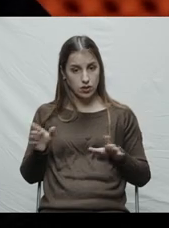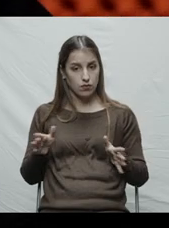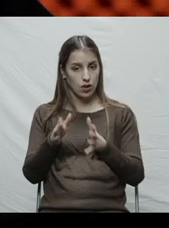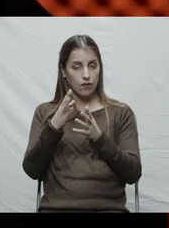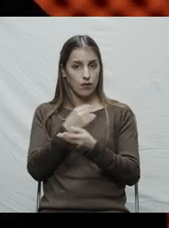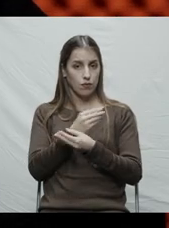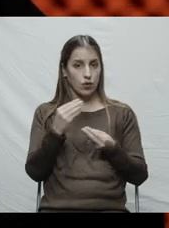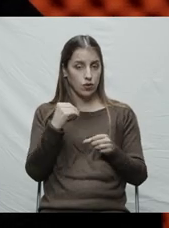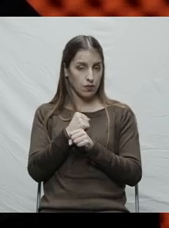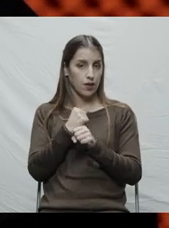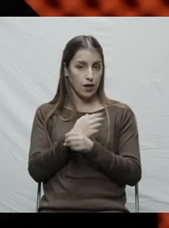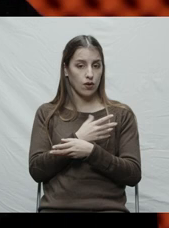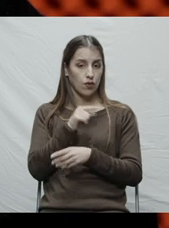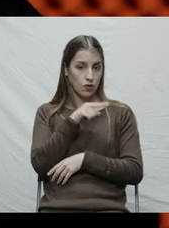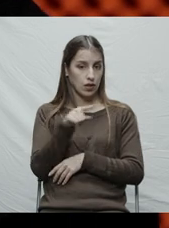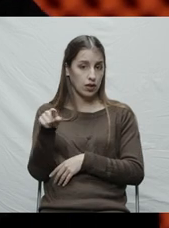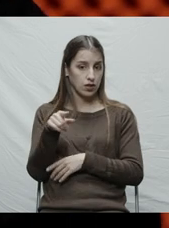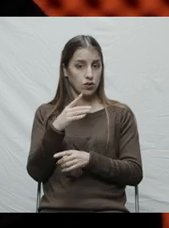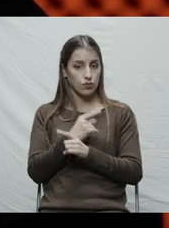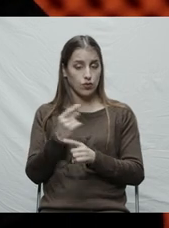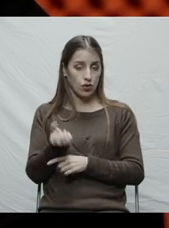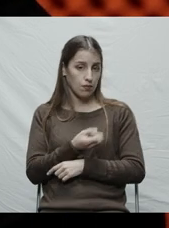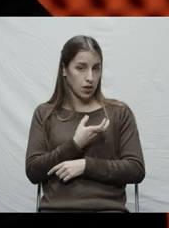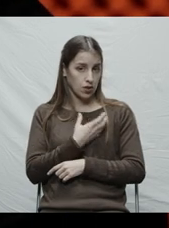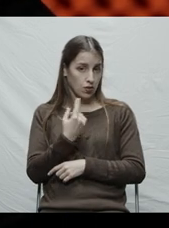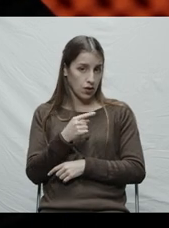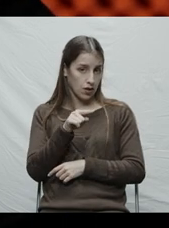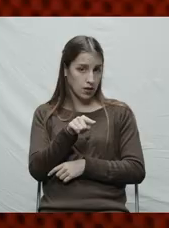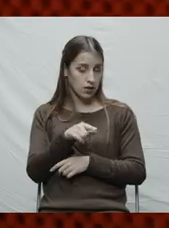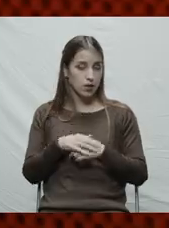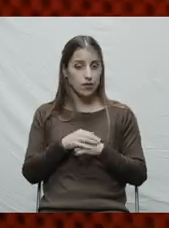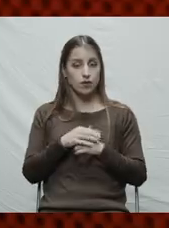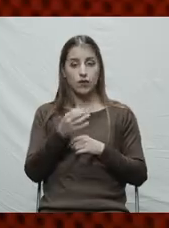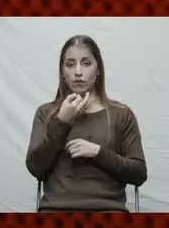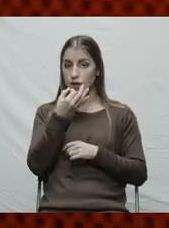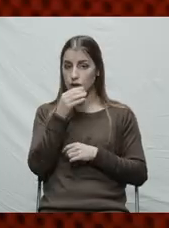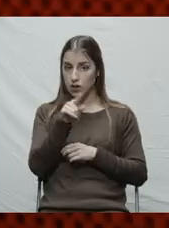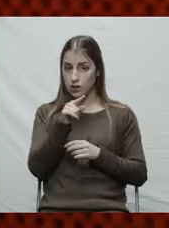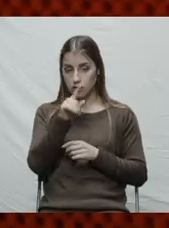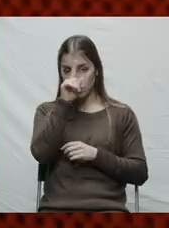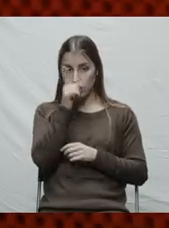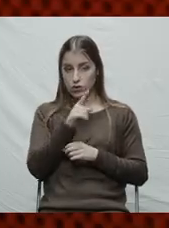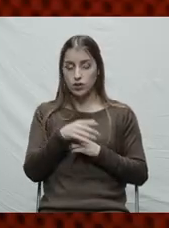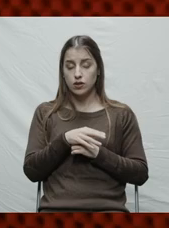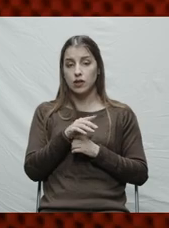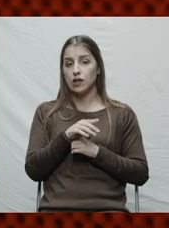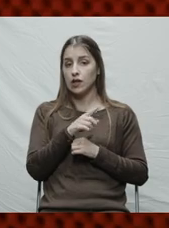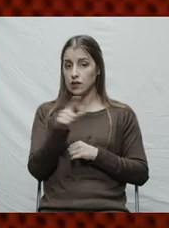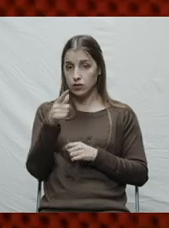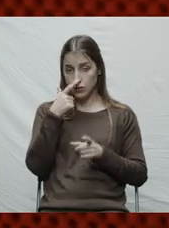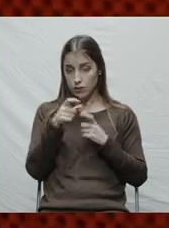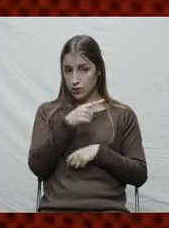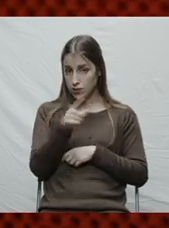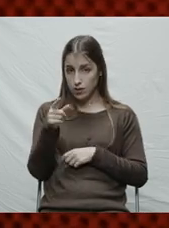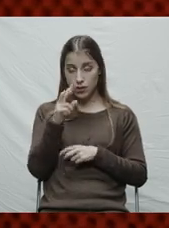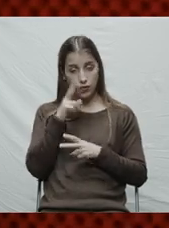estimulantes trabalhar com, porque têm essa paixão Sim. também de. E falando desses professores, ou dessas pessoas que foram encontrando também no